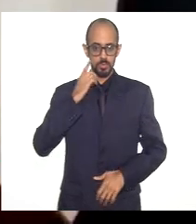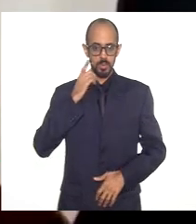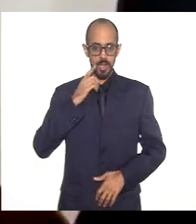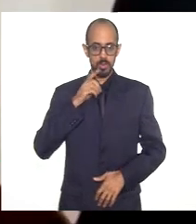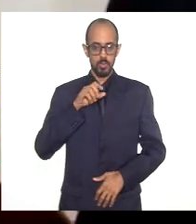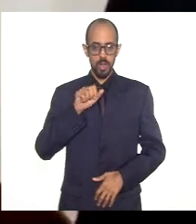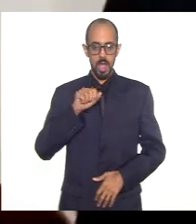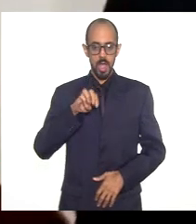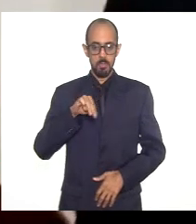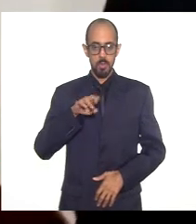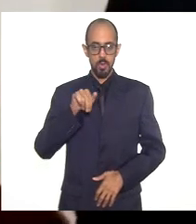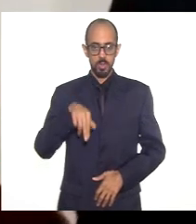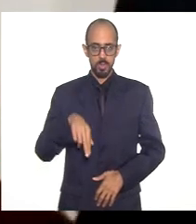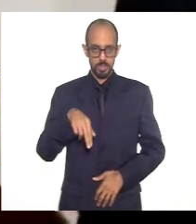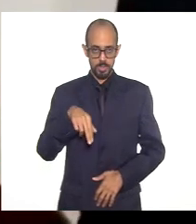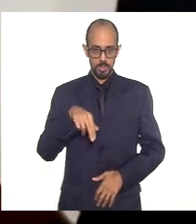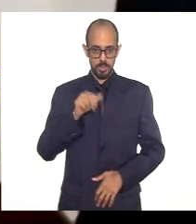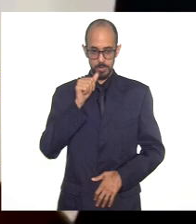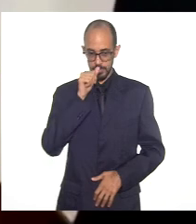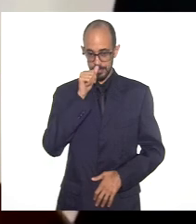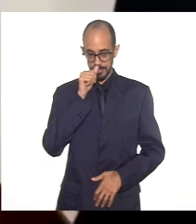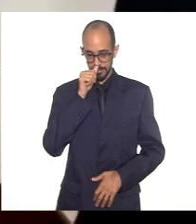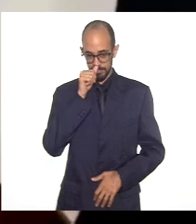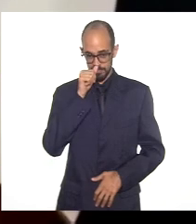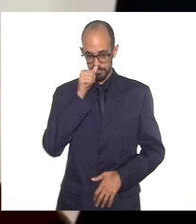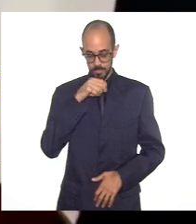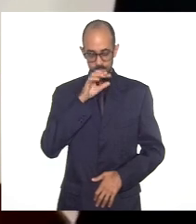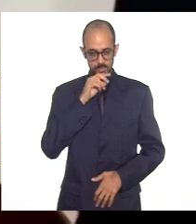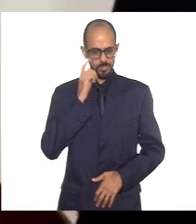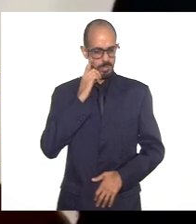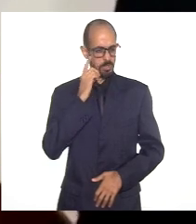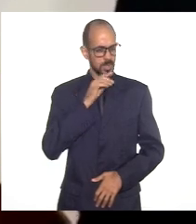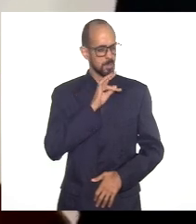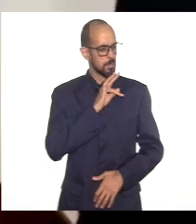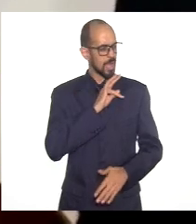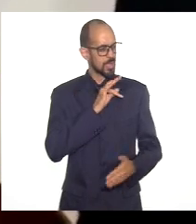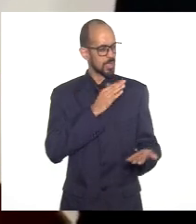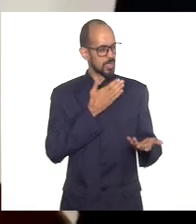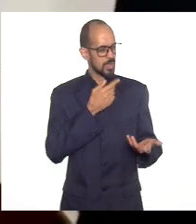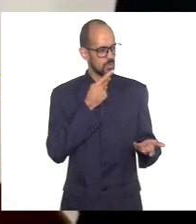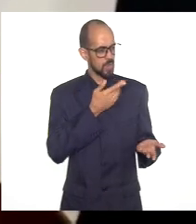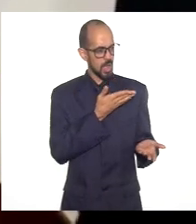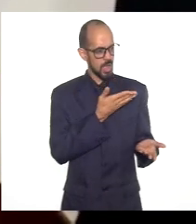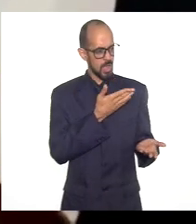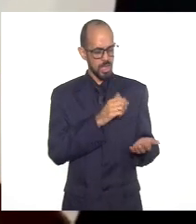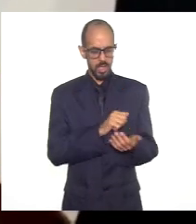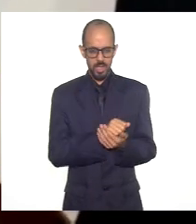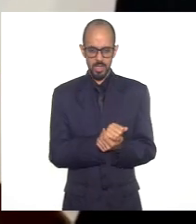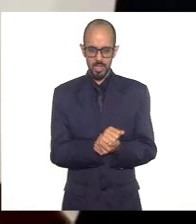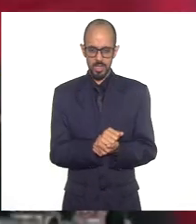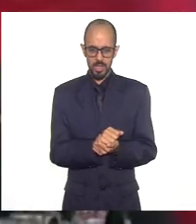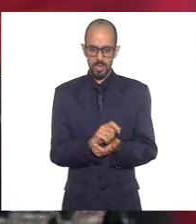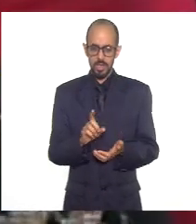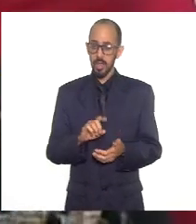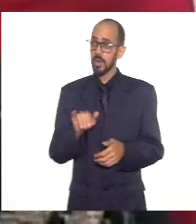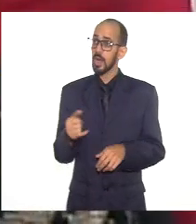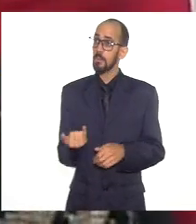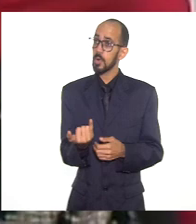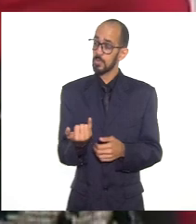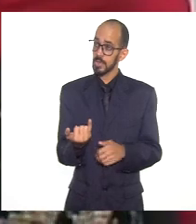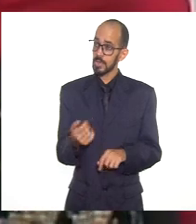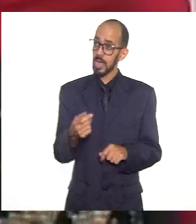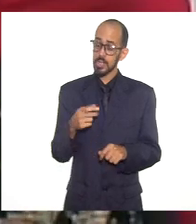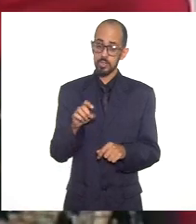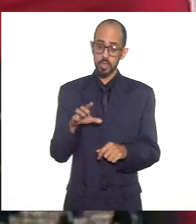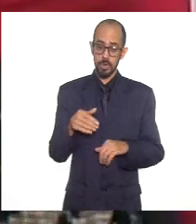Amorim. A deputada Marta queria... Deputada Marta. Não, eu queria aproveitar e fazer